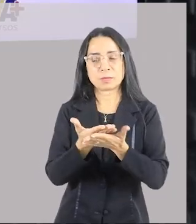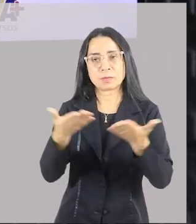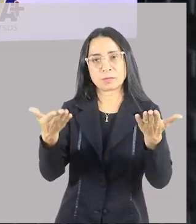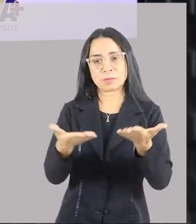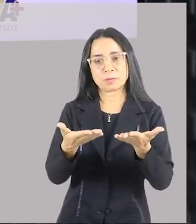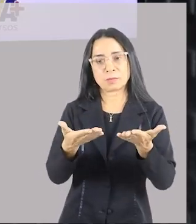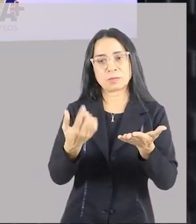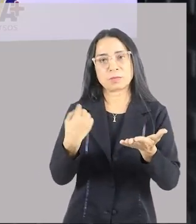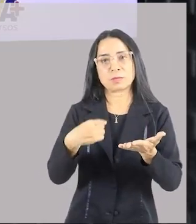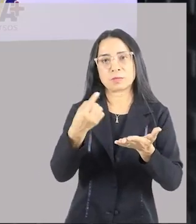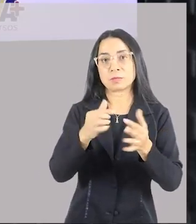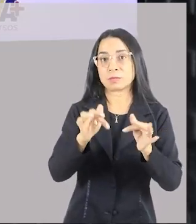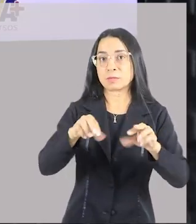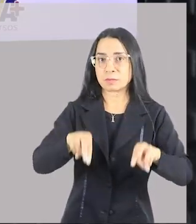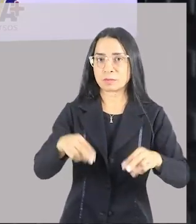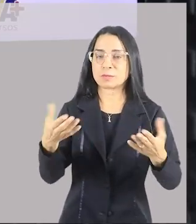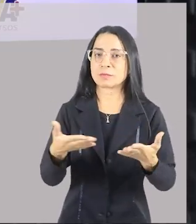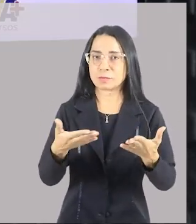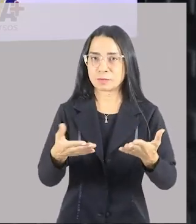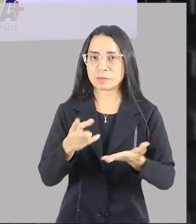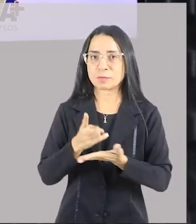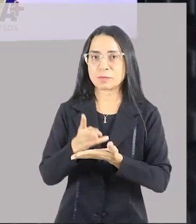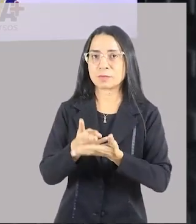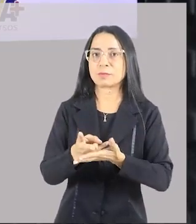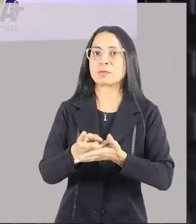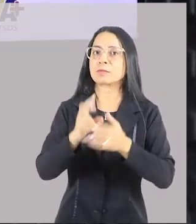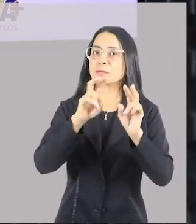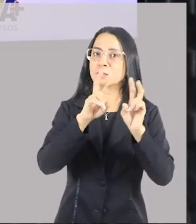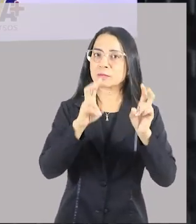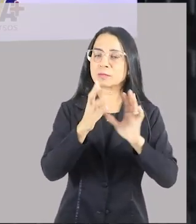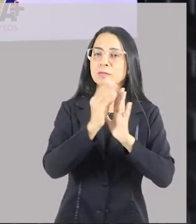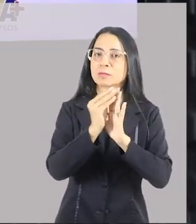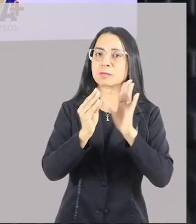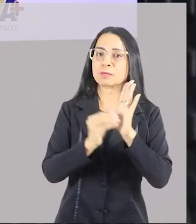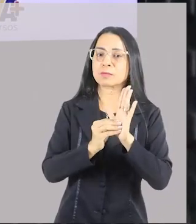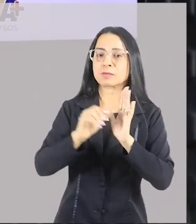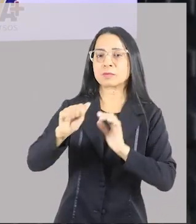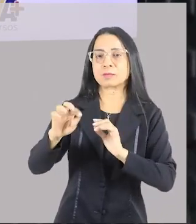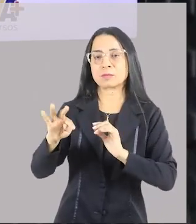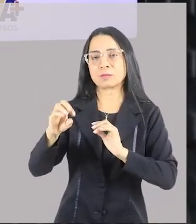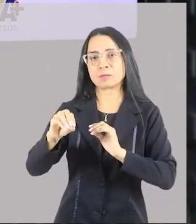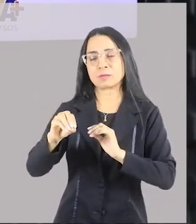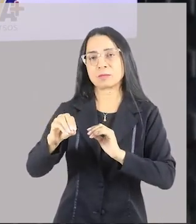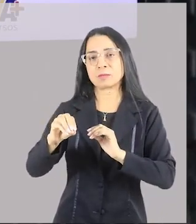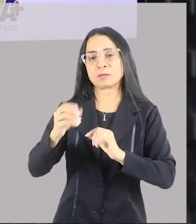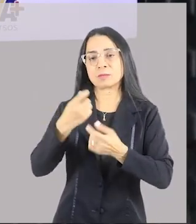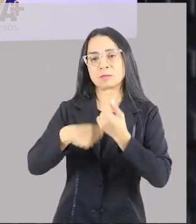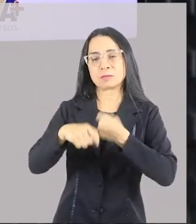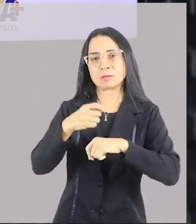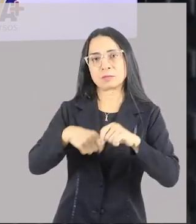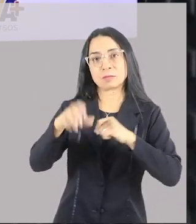hoje, nós vamos encerrando por aqui. A gente vai continuar o assunto de atos administrativos, é um assunto